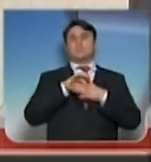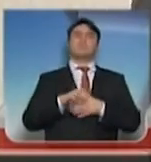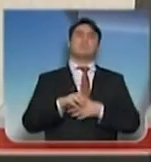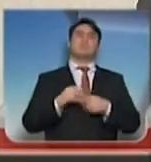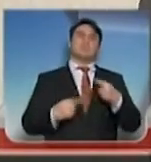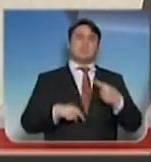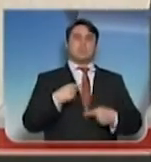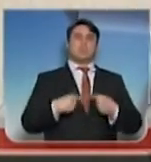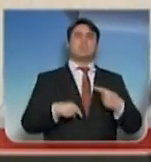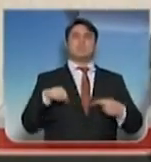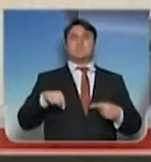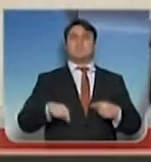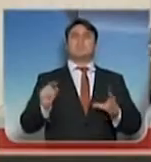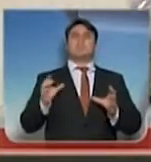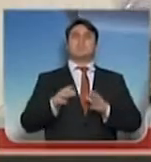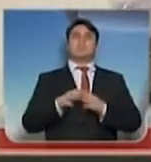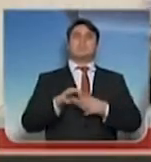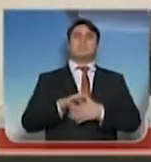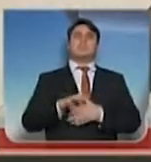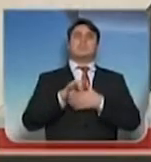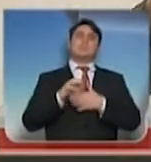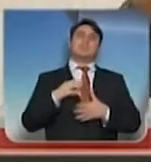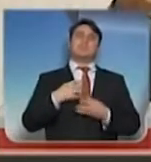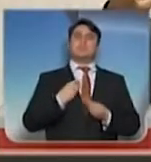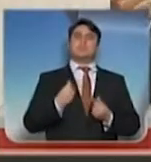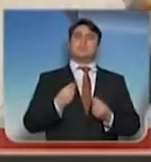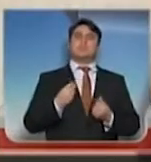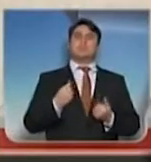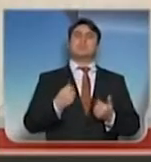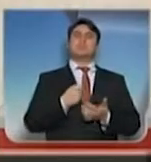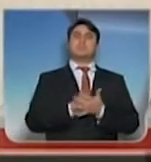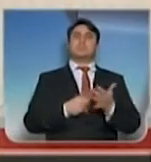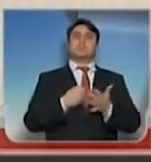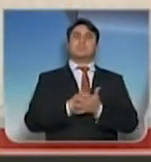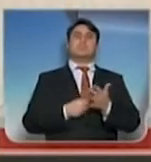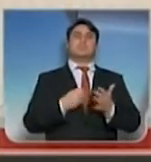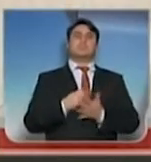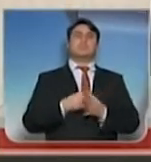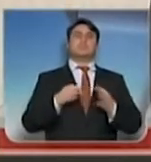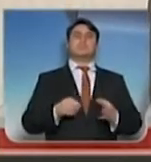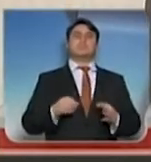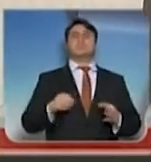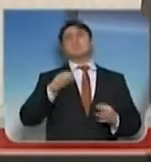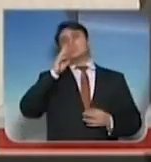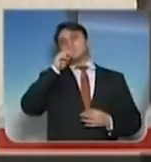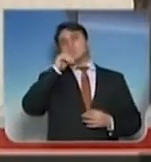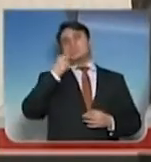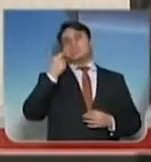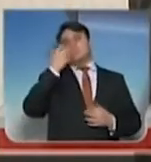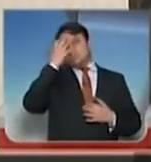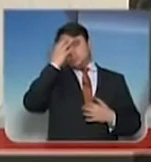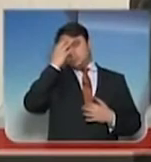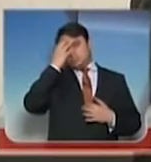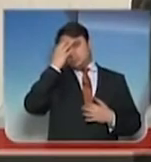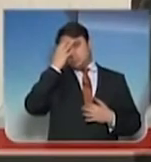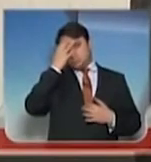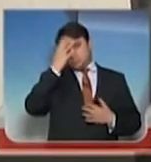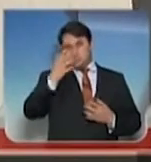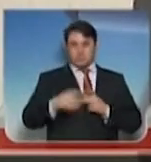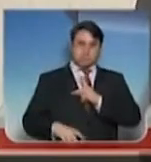partidários aqui do colégio de líderes que foi sensível a esse apelo um dos Servidores Quero agradecer